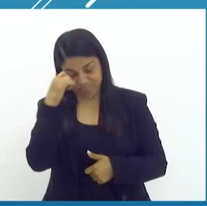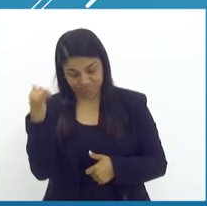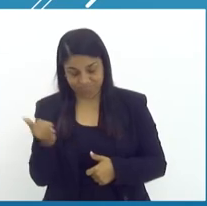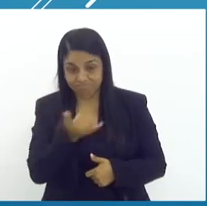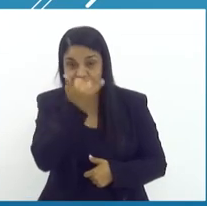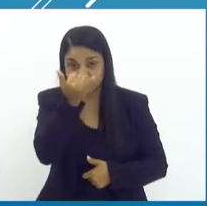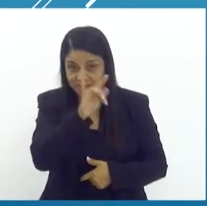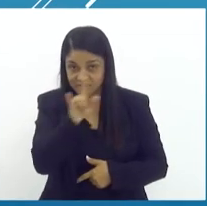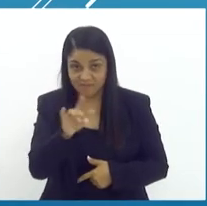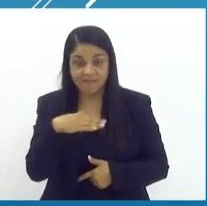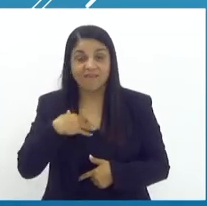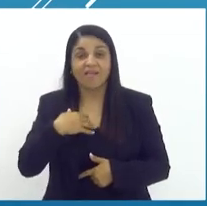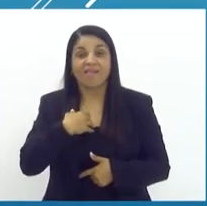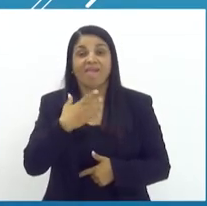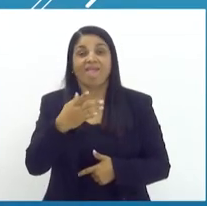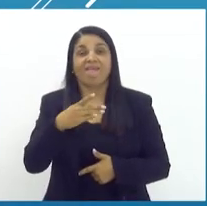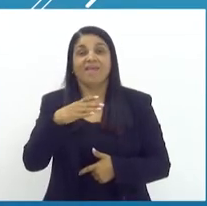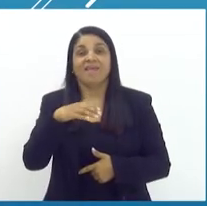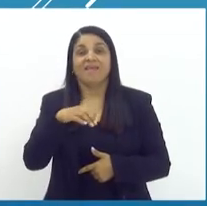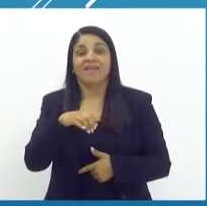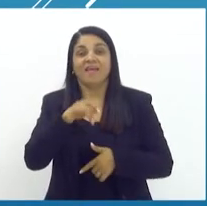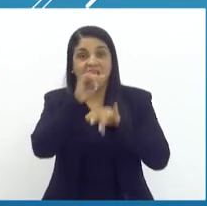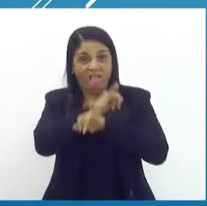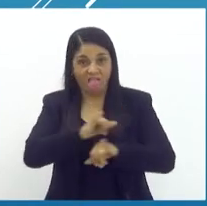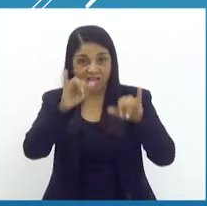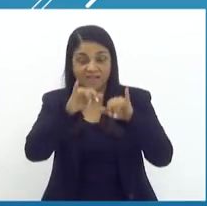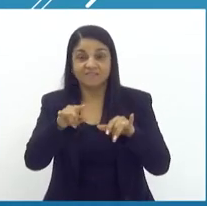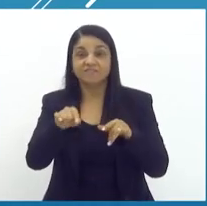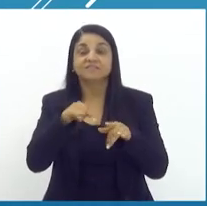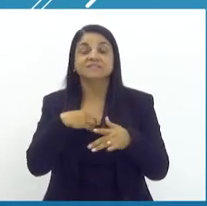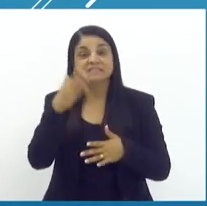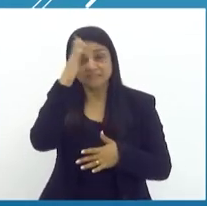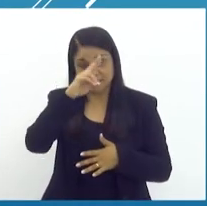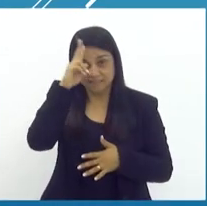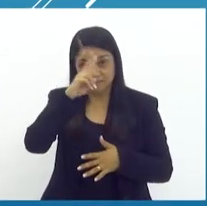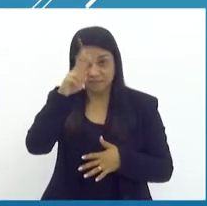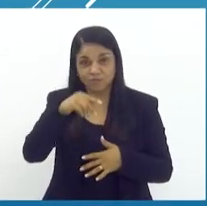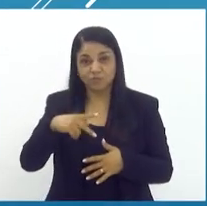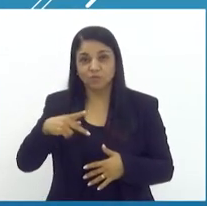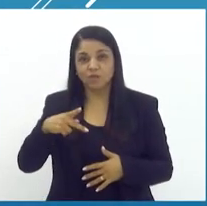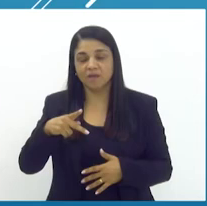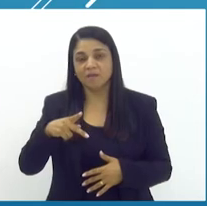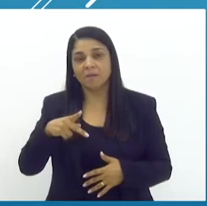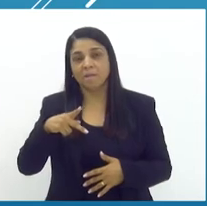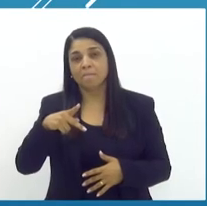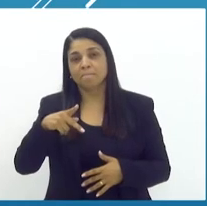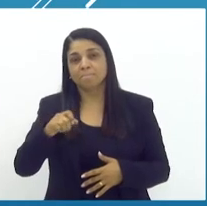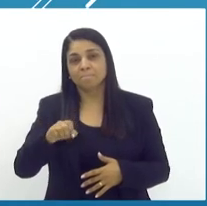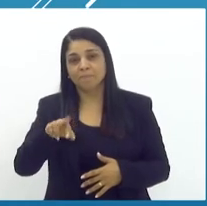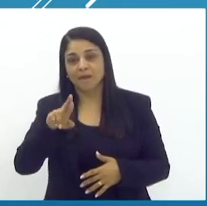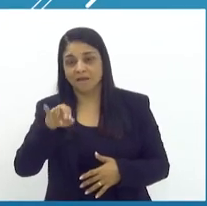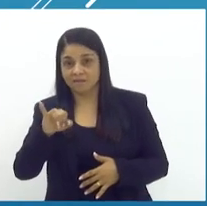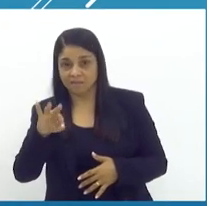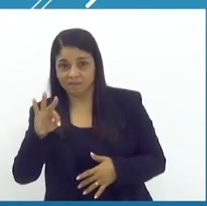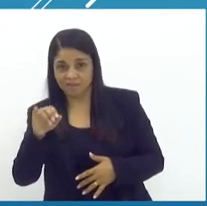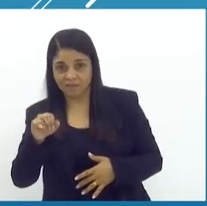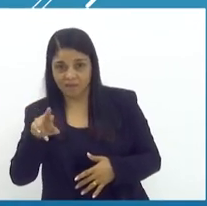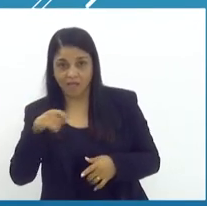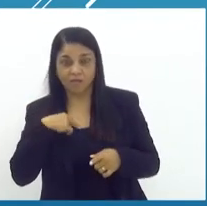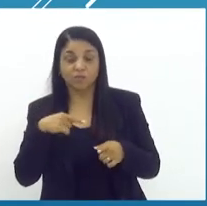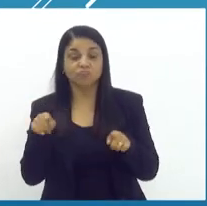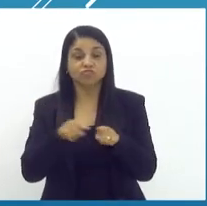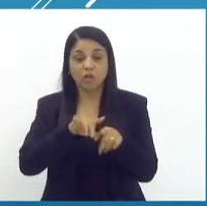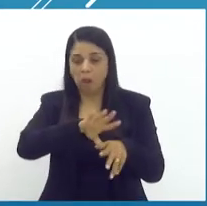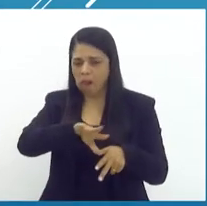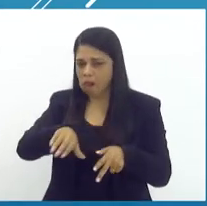vocês estão lembrados do problema do carro que começou a ser paritário e que quando havia dúvidas sobre contribuinte tinha cometido